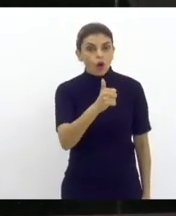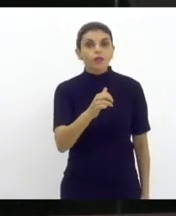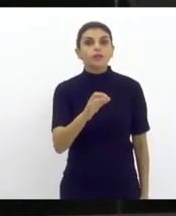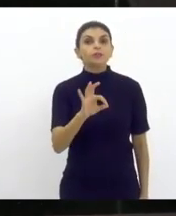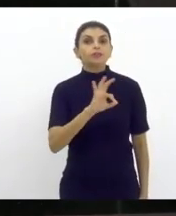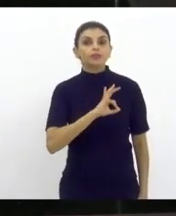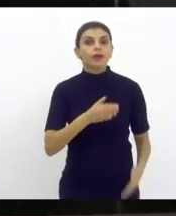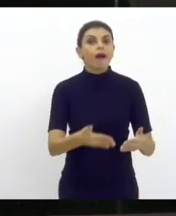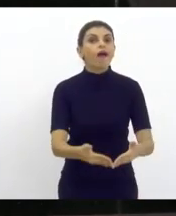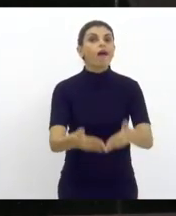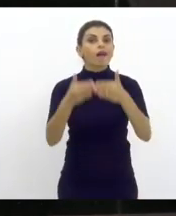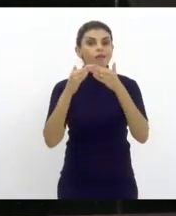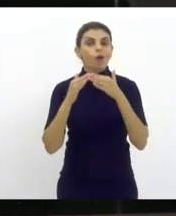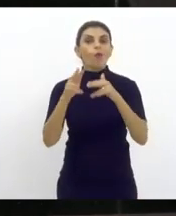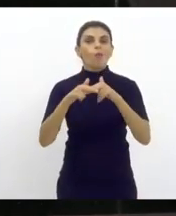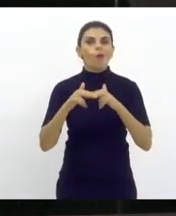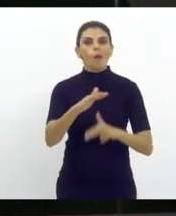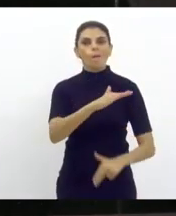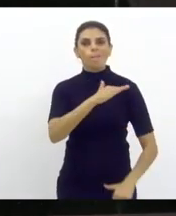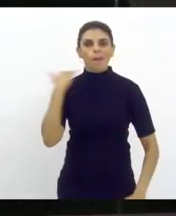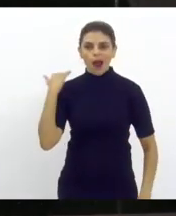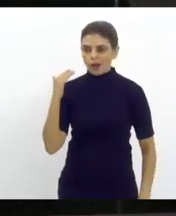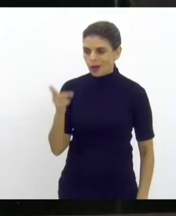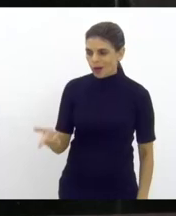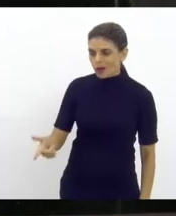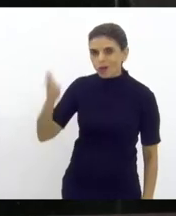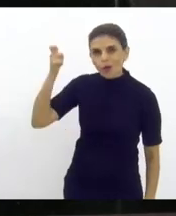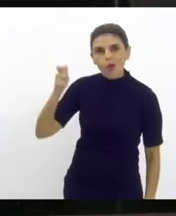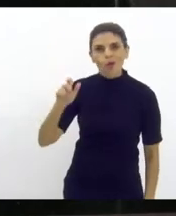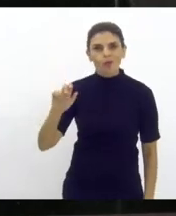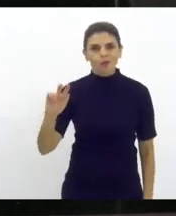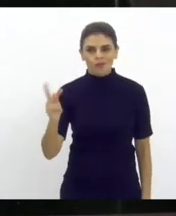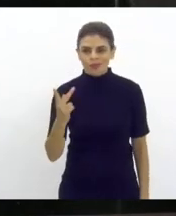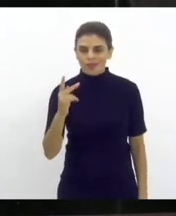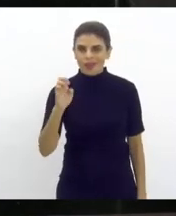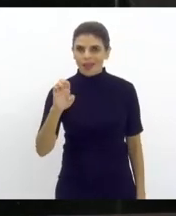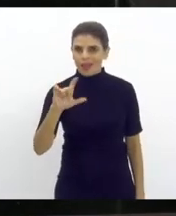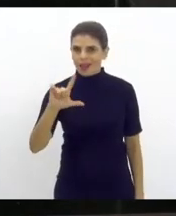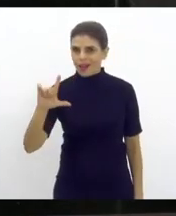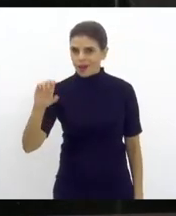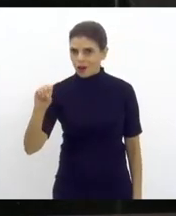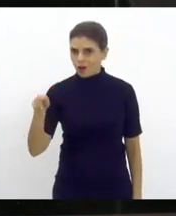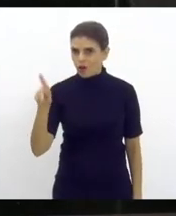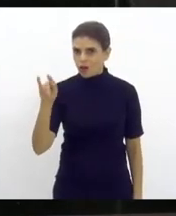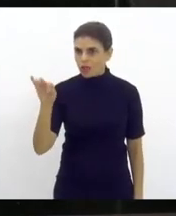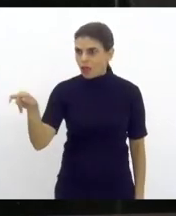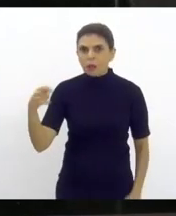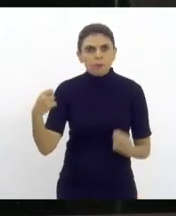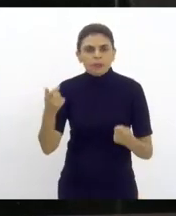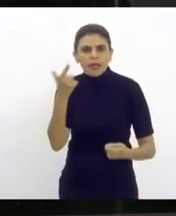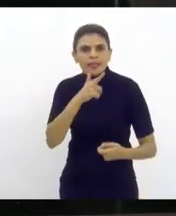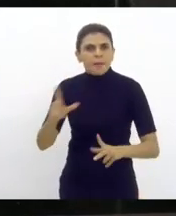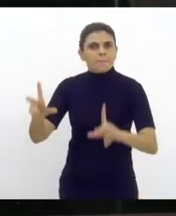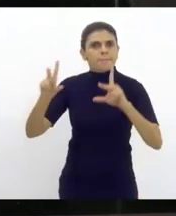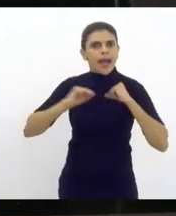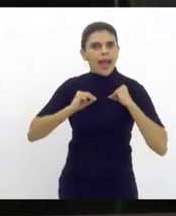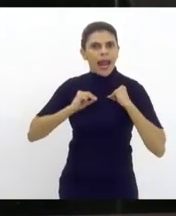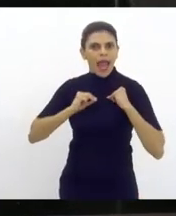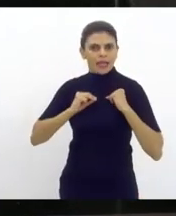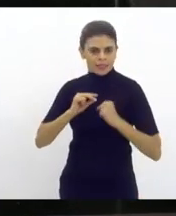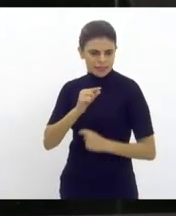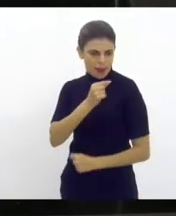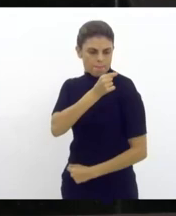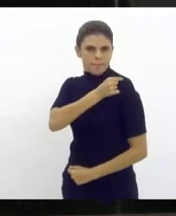afastados que mataram a Hello Kitty esse policiais têm que ser condecorados esse